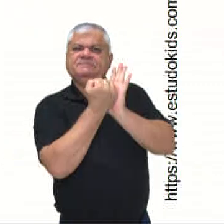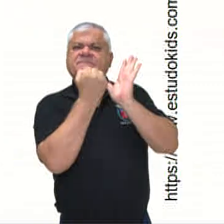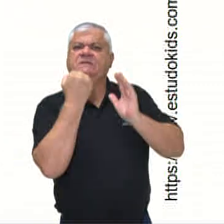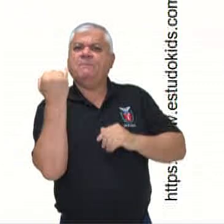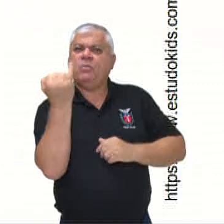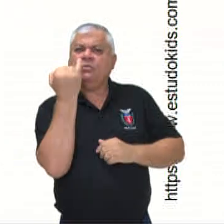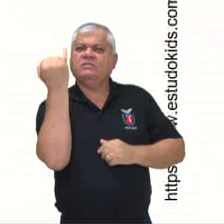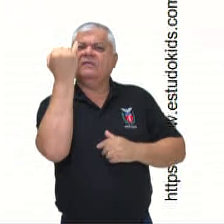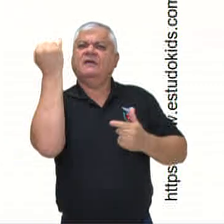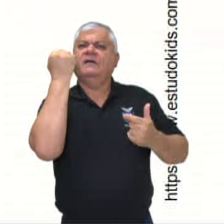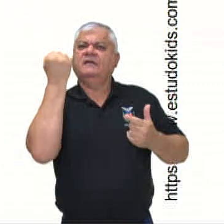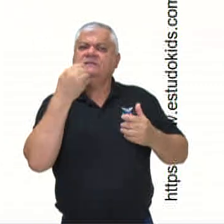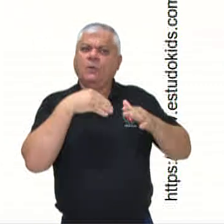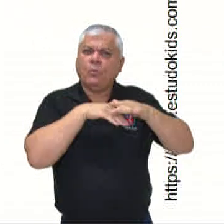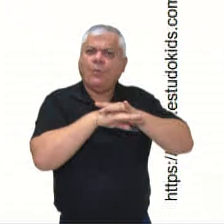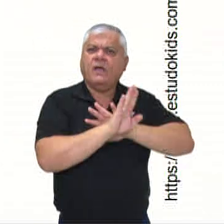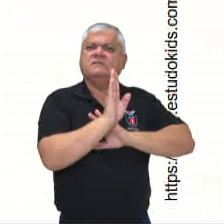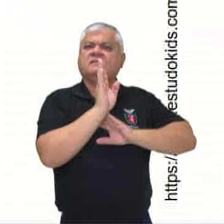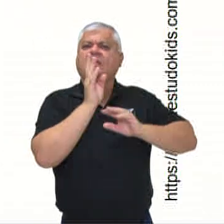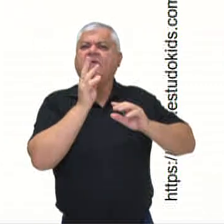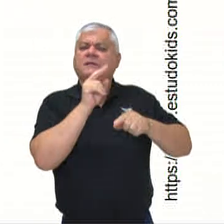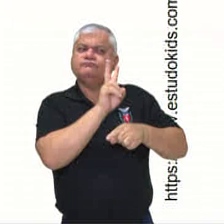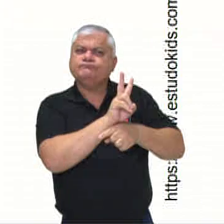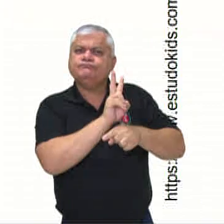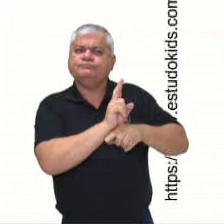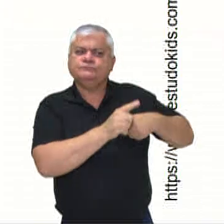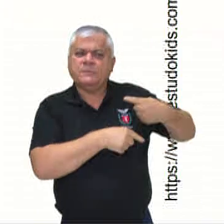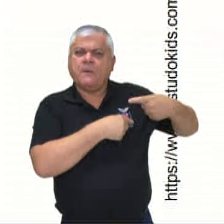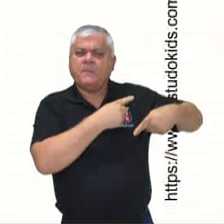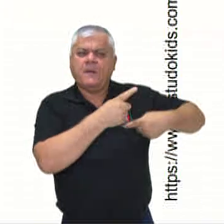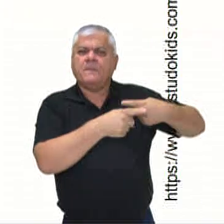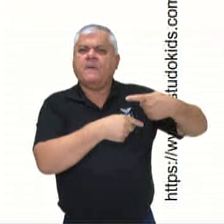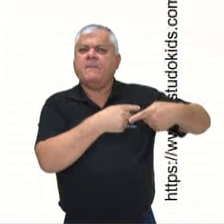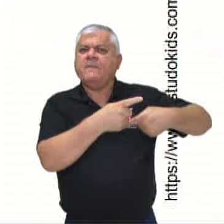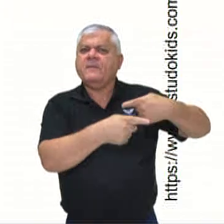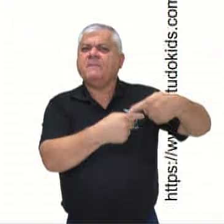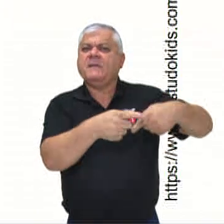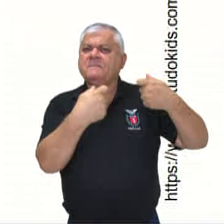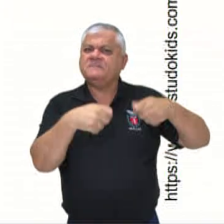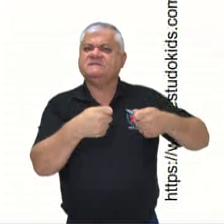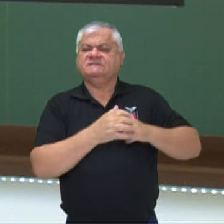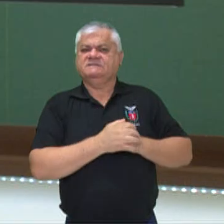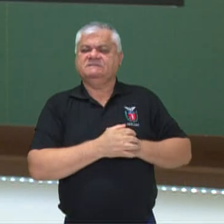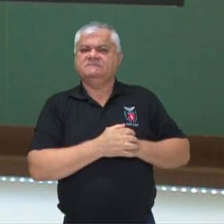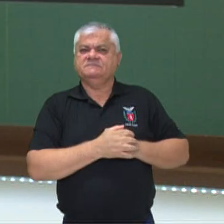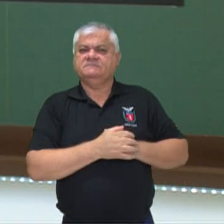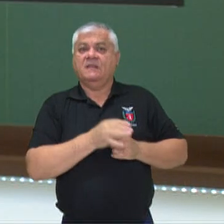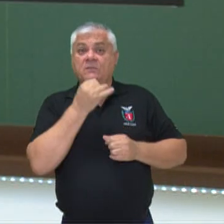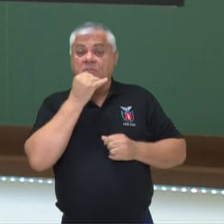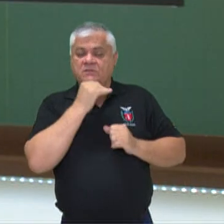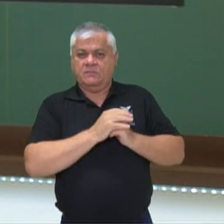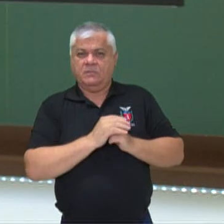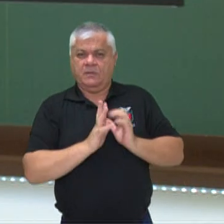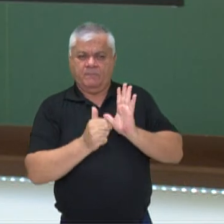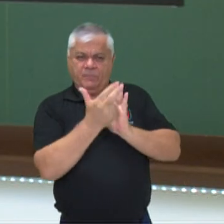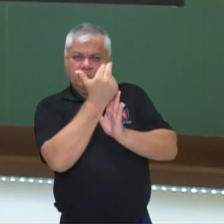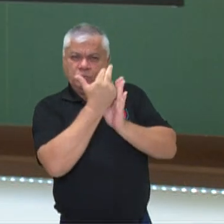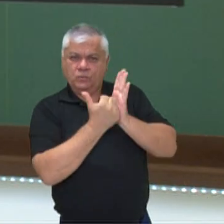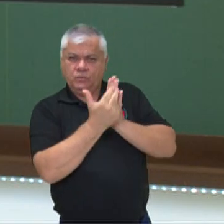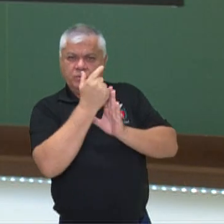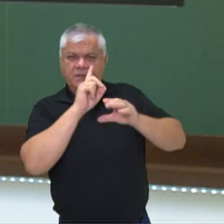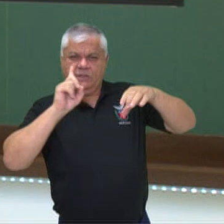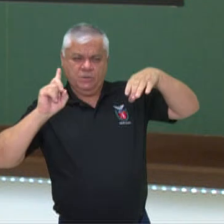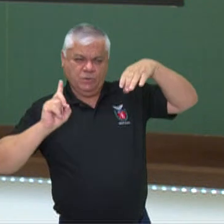seus conhecimentos, para preservá-los e repassá-los para as futuras gerações. As pinturas no interior